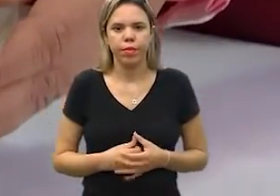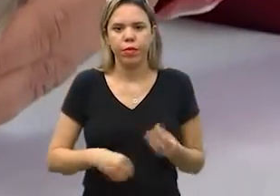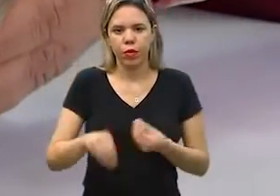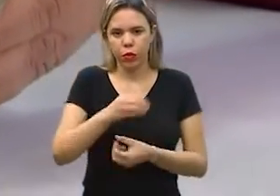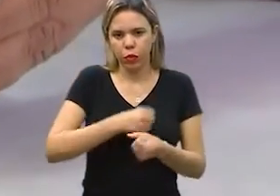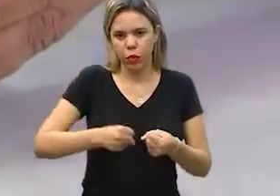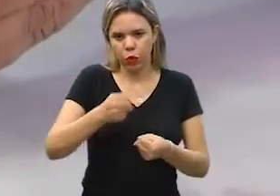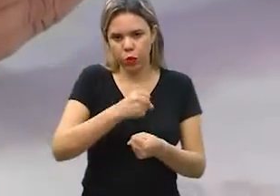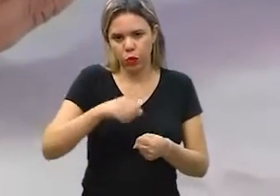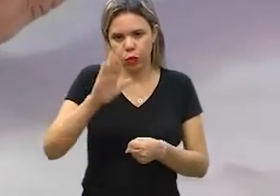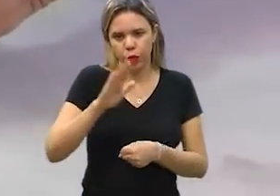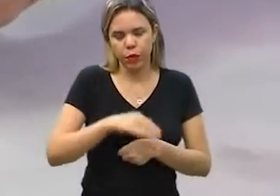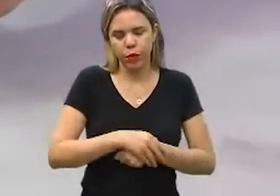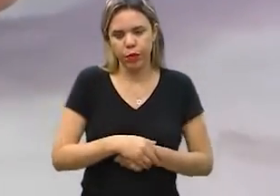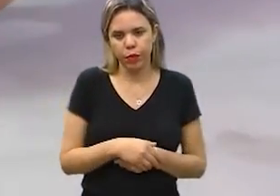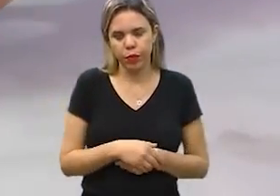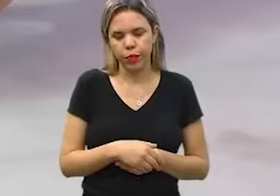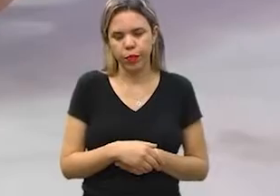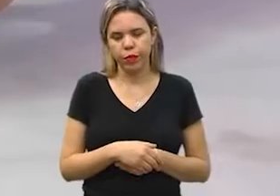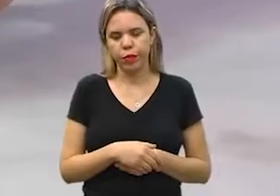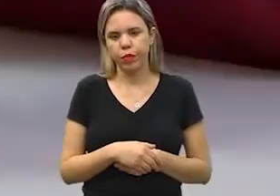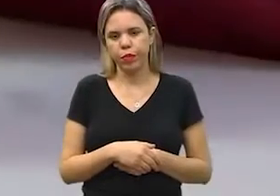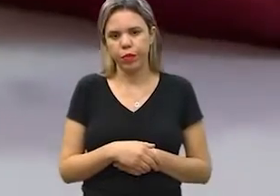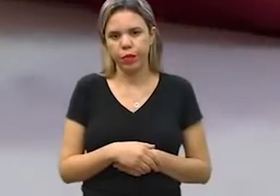Misture mais um pouco.